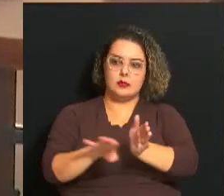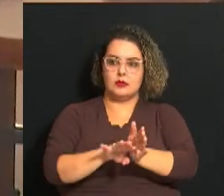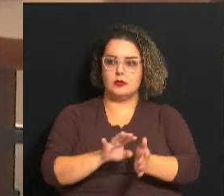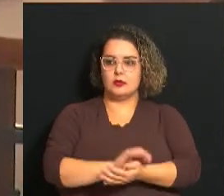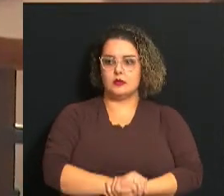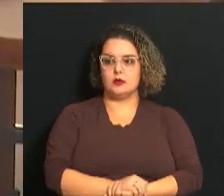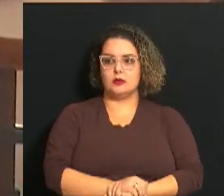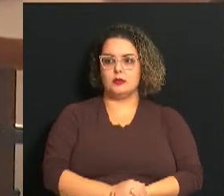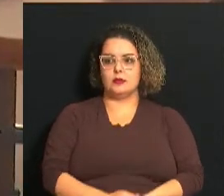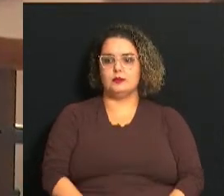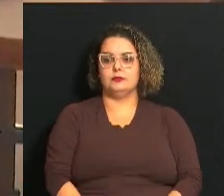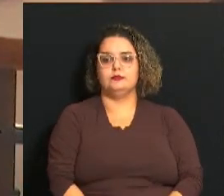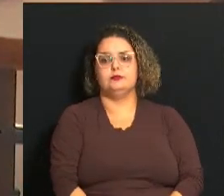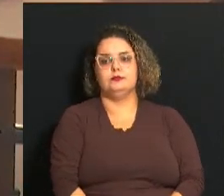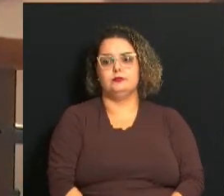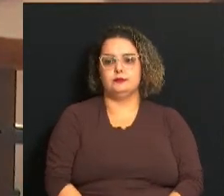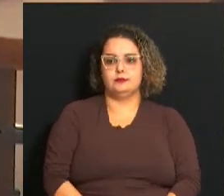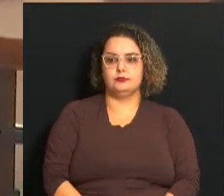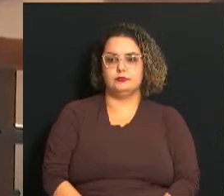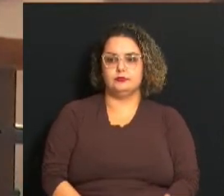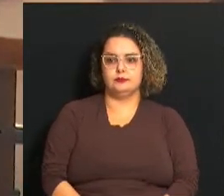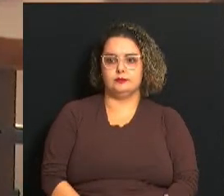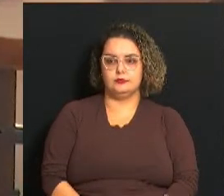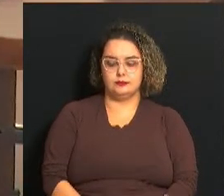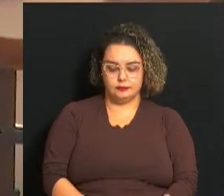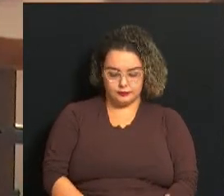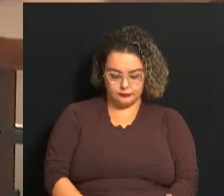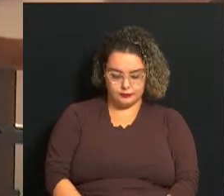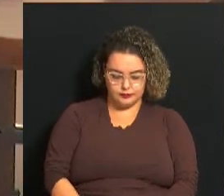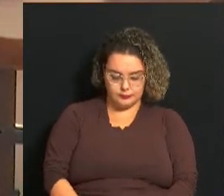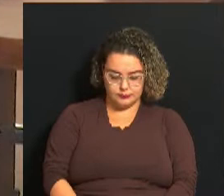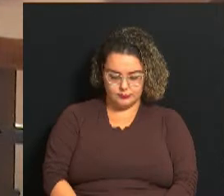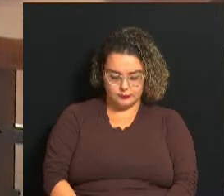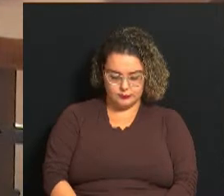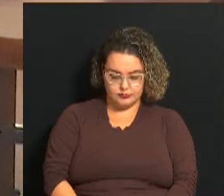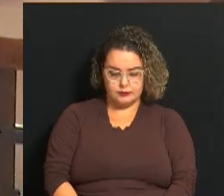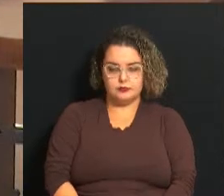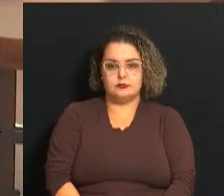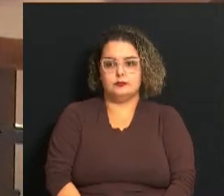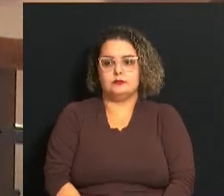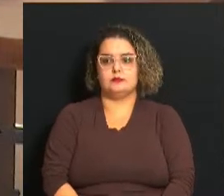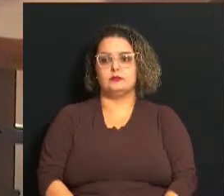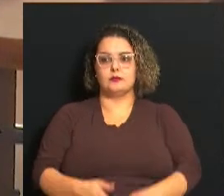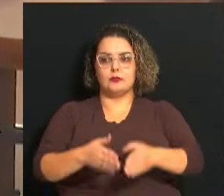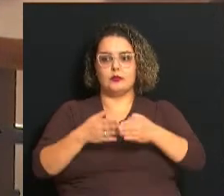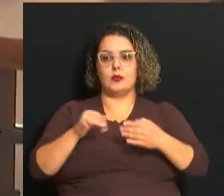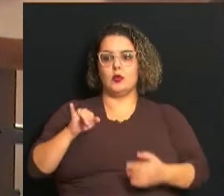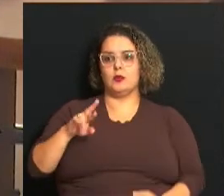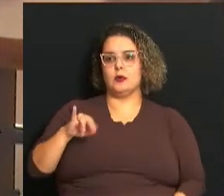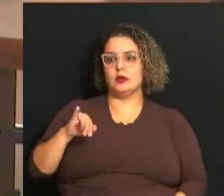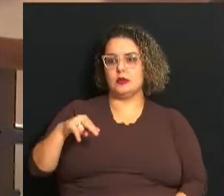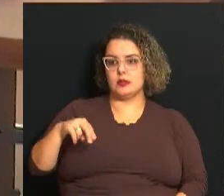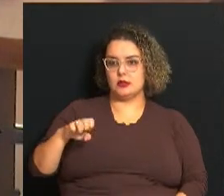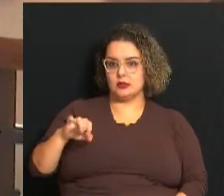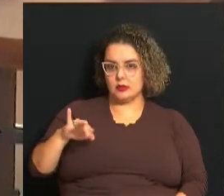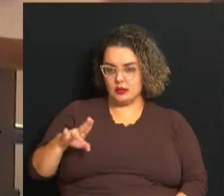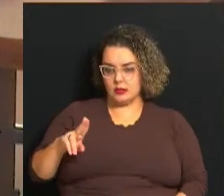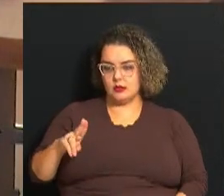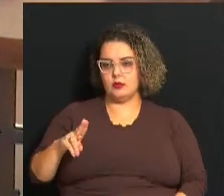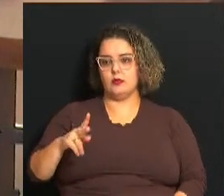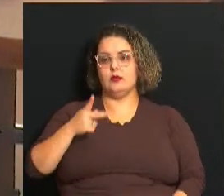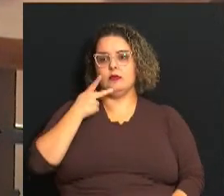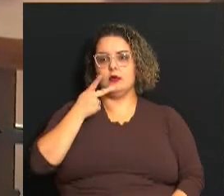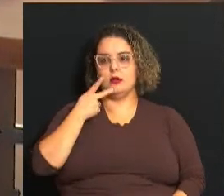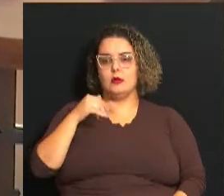tá aqui a Catarina falou o seguinte por gentileza o Irineu poderia esclarecer falar um pouco mais